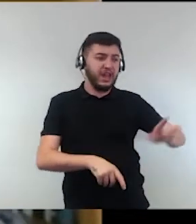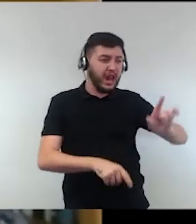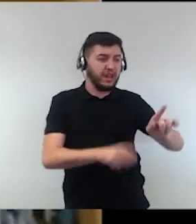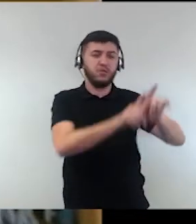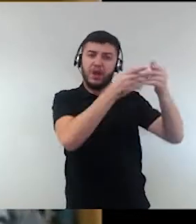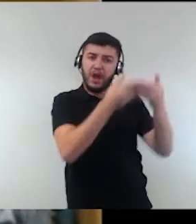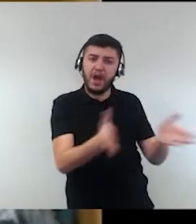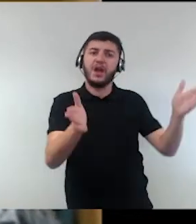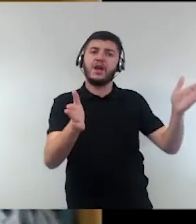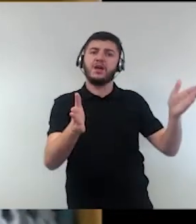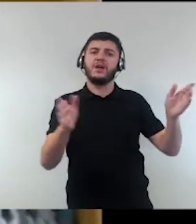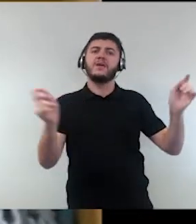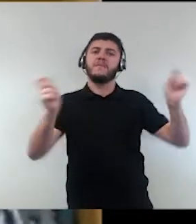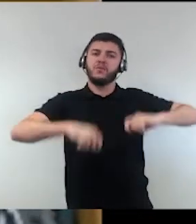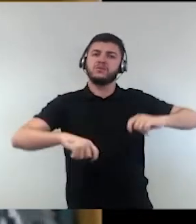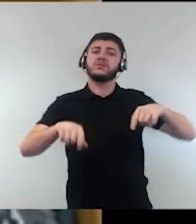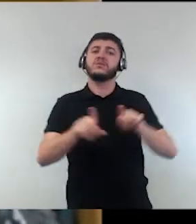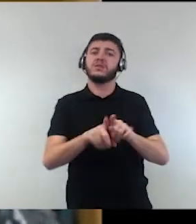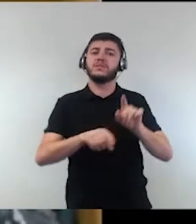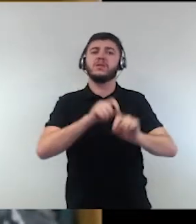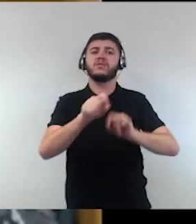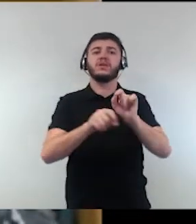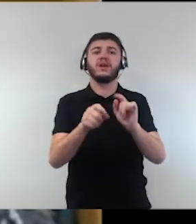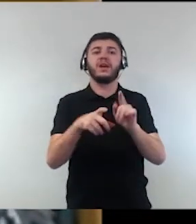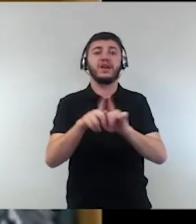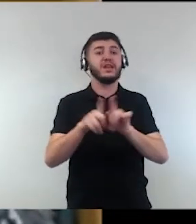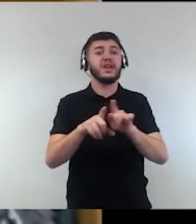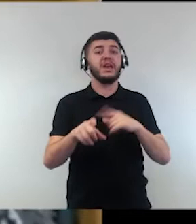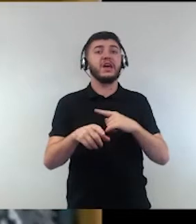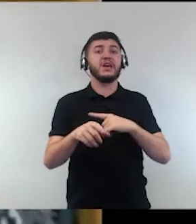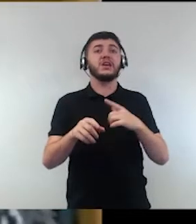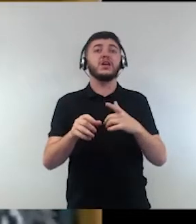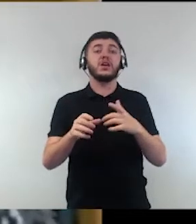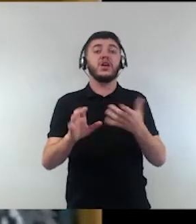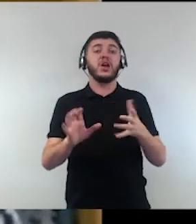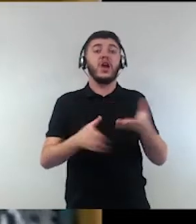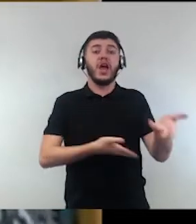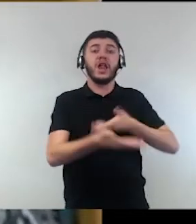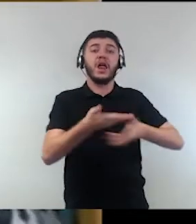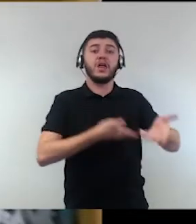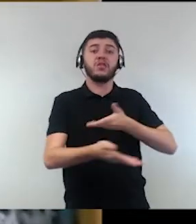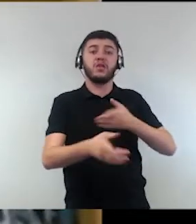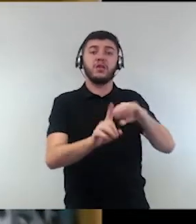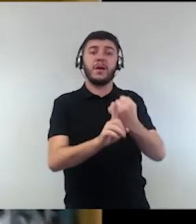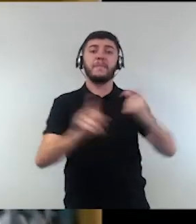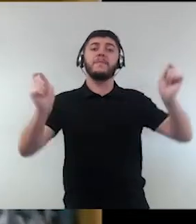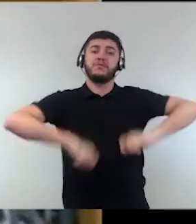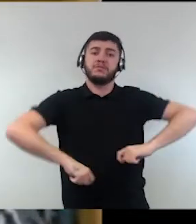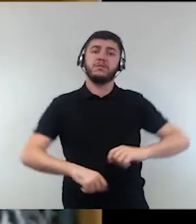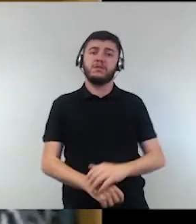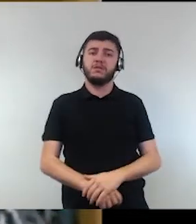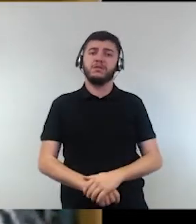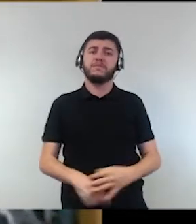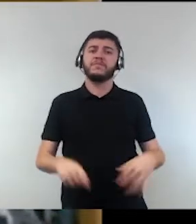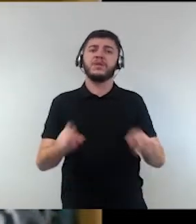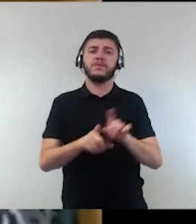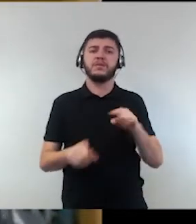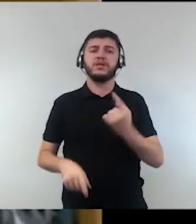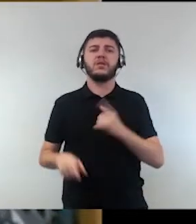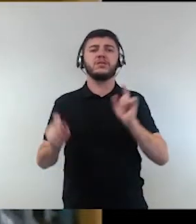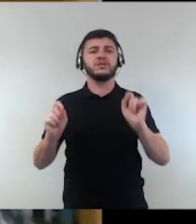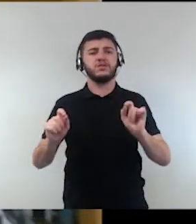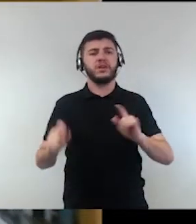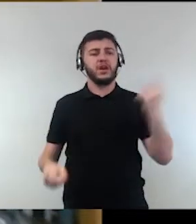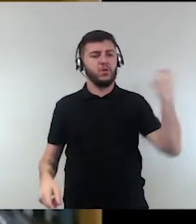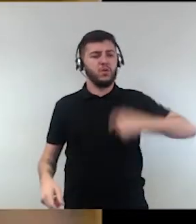que exista outras formas de convivência social. É possível que nós estejamos condenados ao